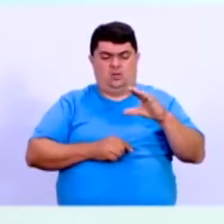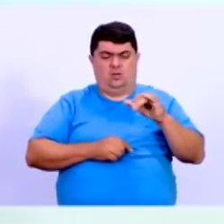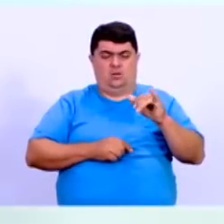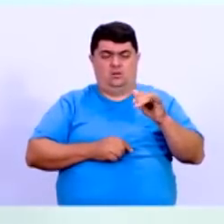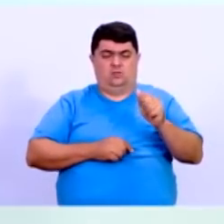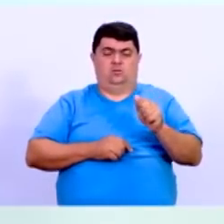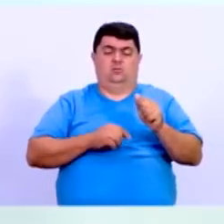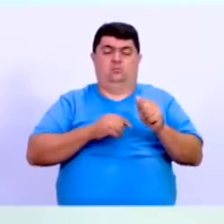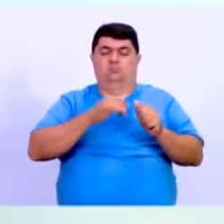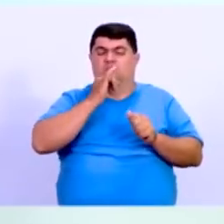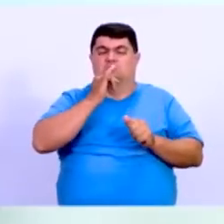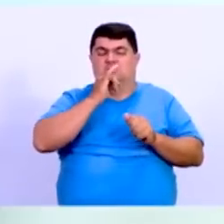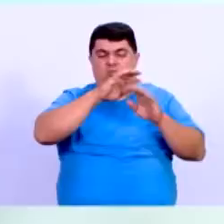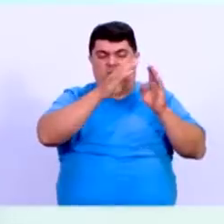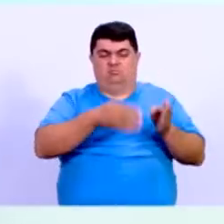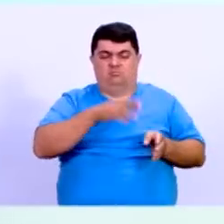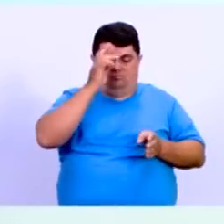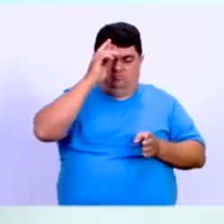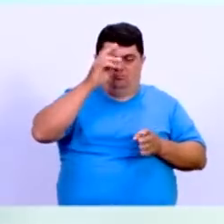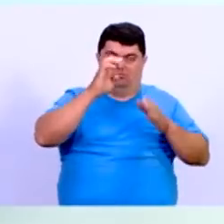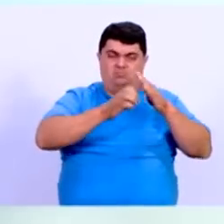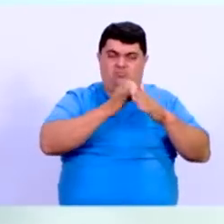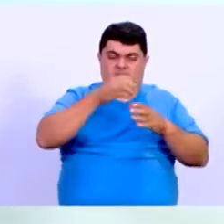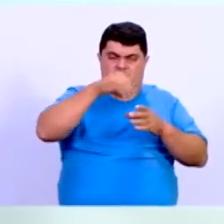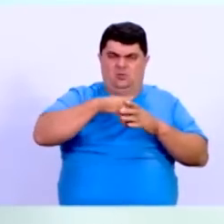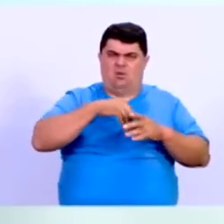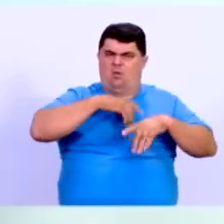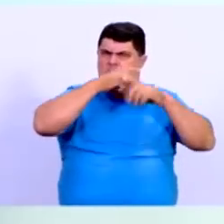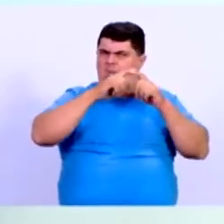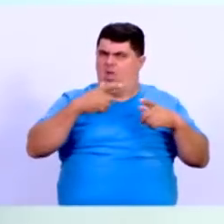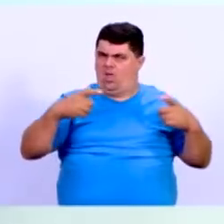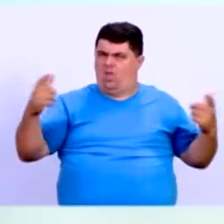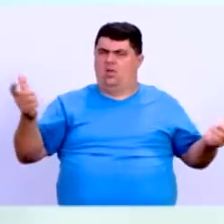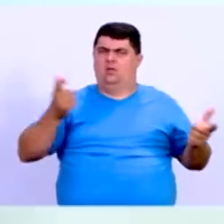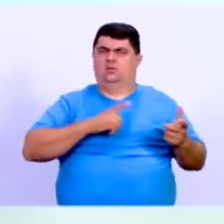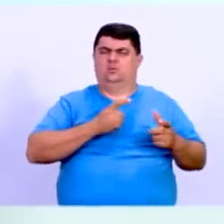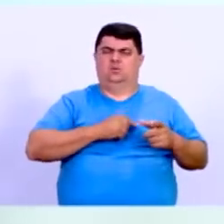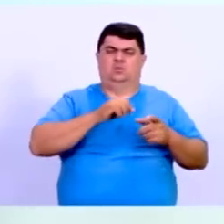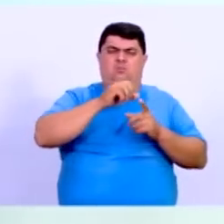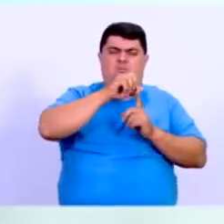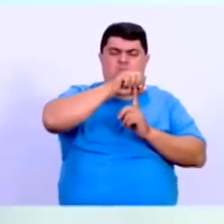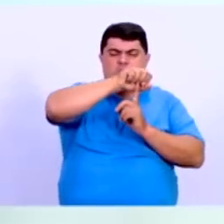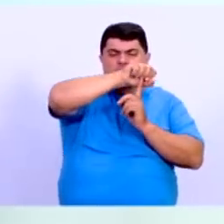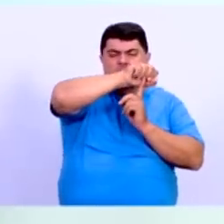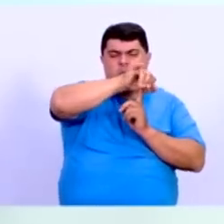tem um servidor na tua empresa. Tua empresa ali é uma grande empresa que disponibiliza o serviço